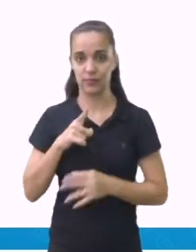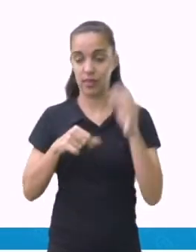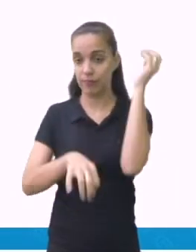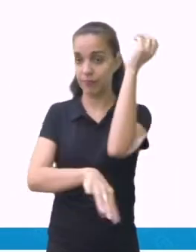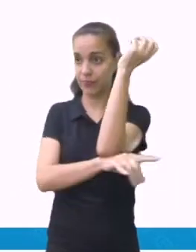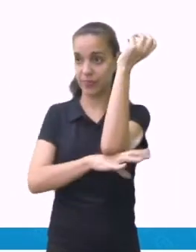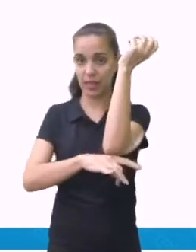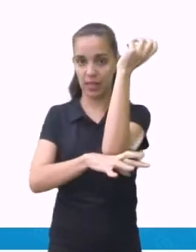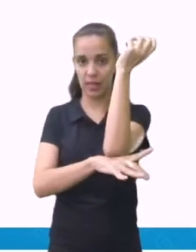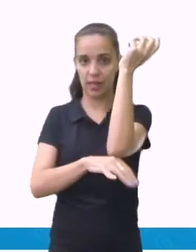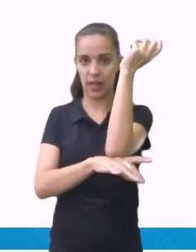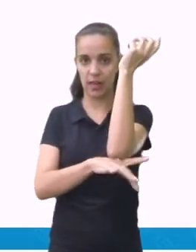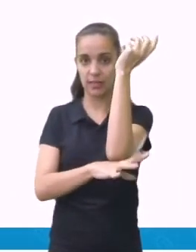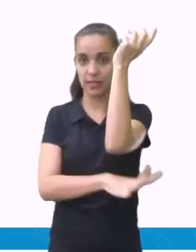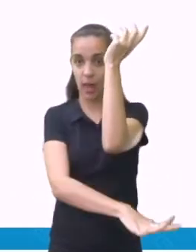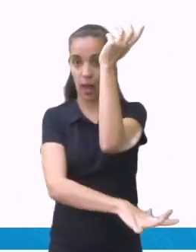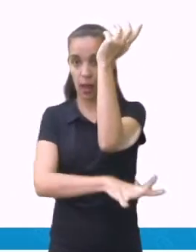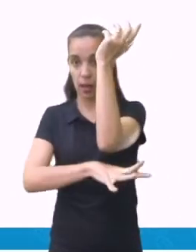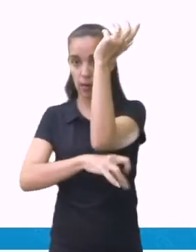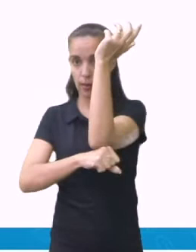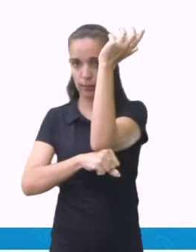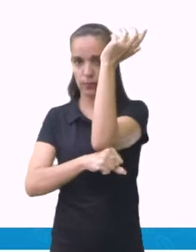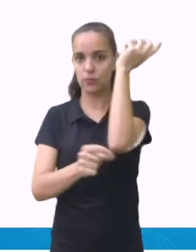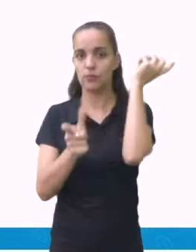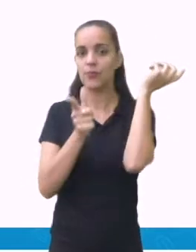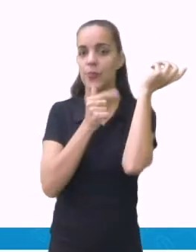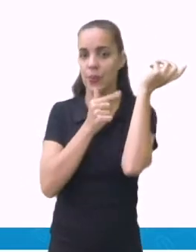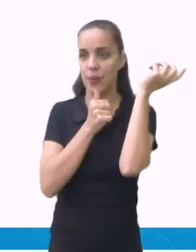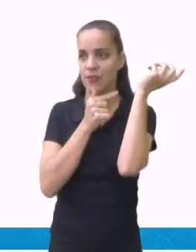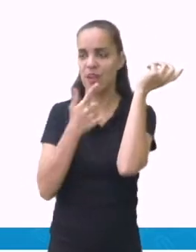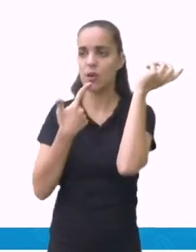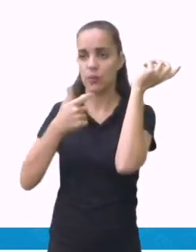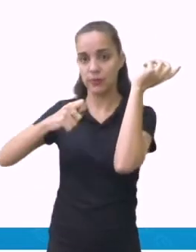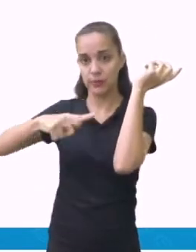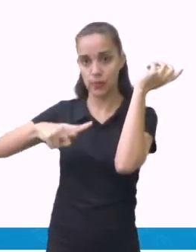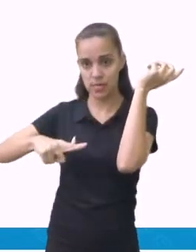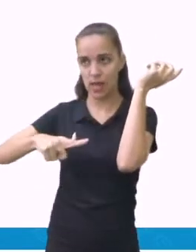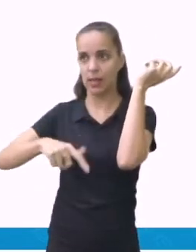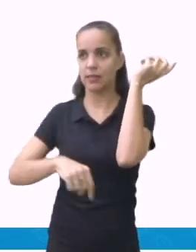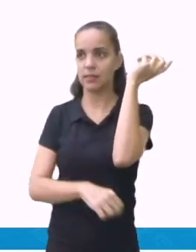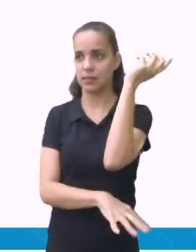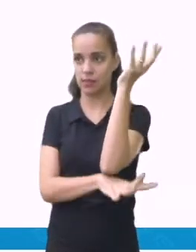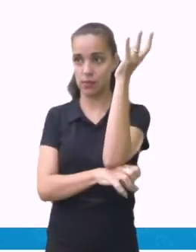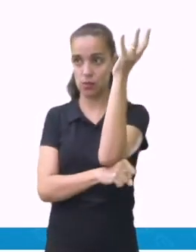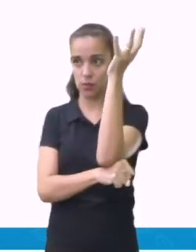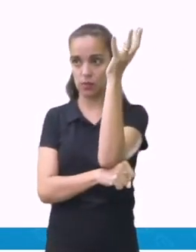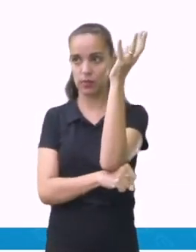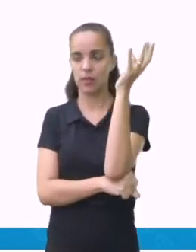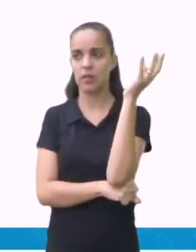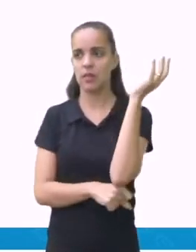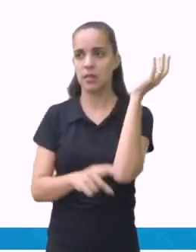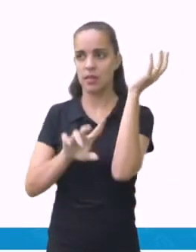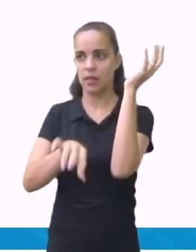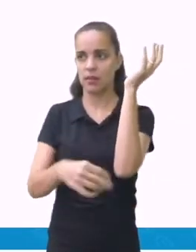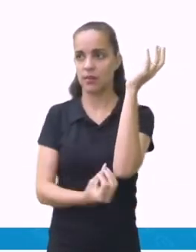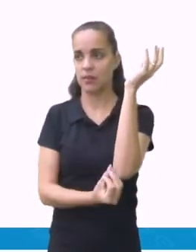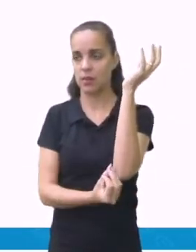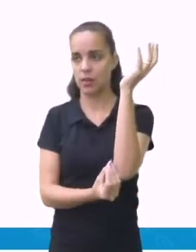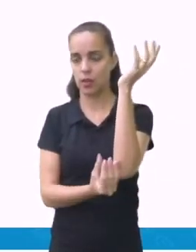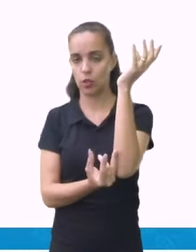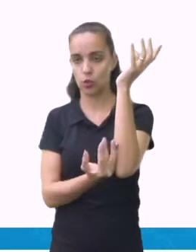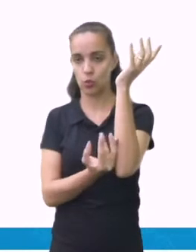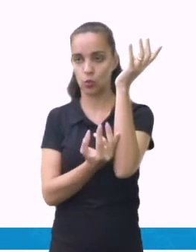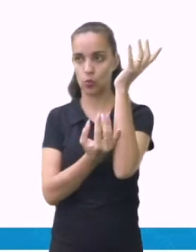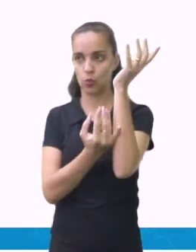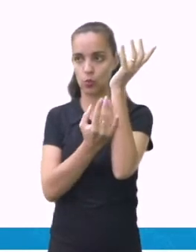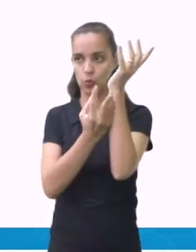essa função, ó. Ela está absorvendo água e sais minerais, ok? Aí, o